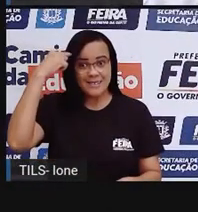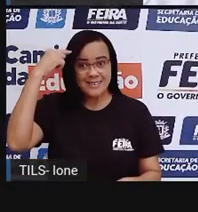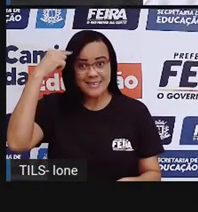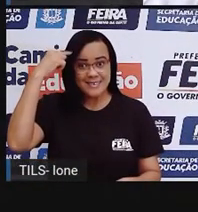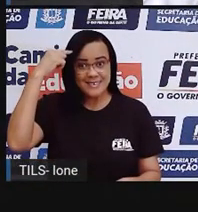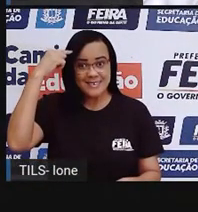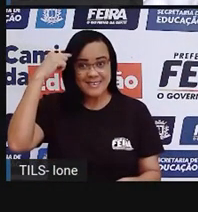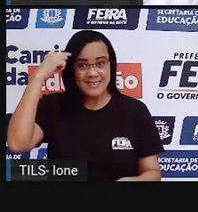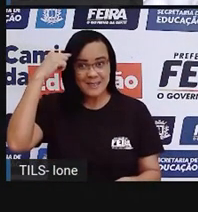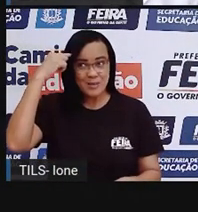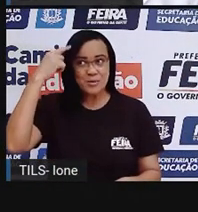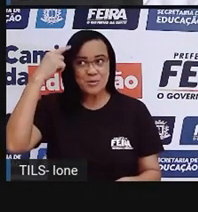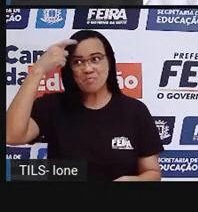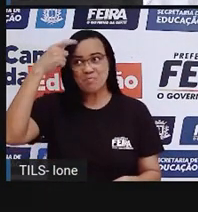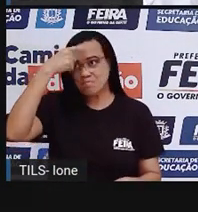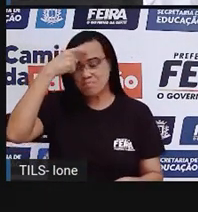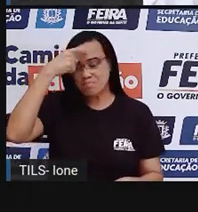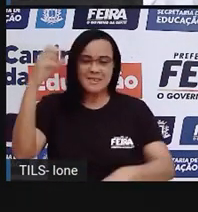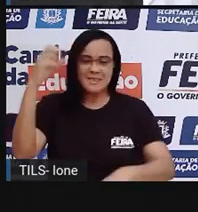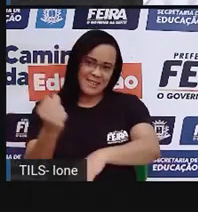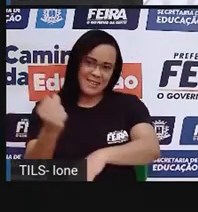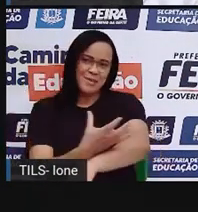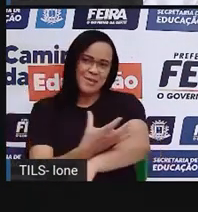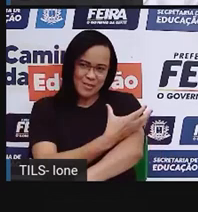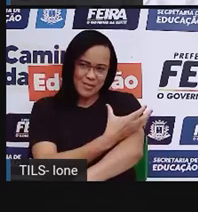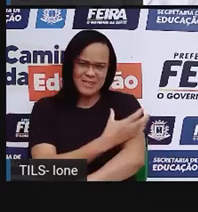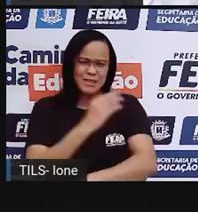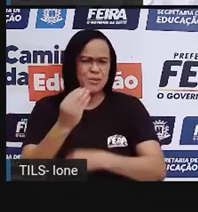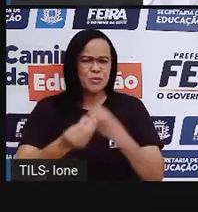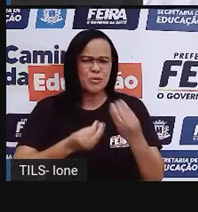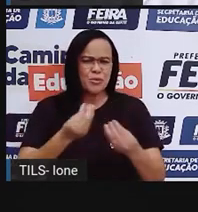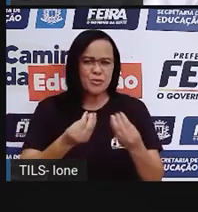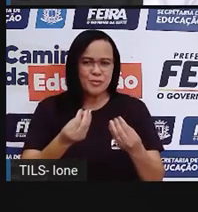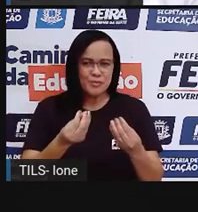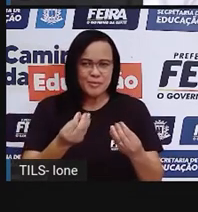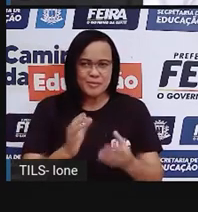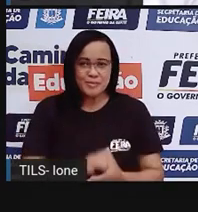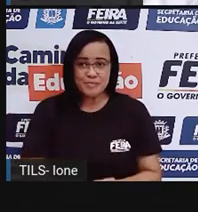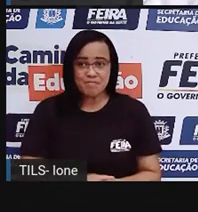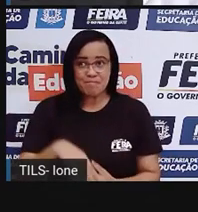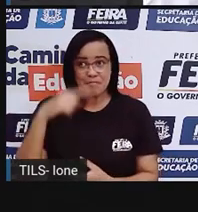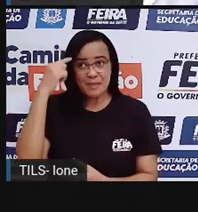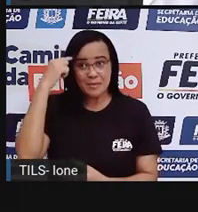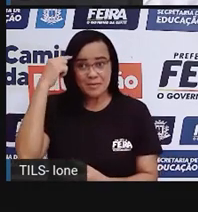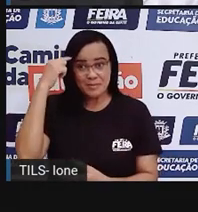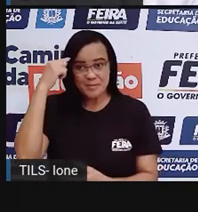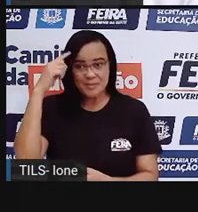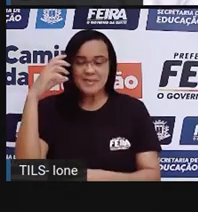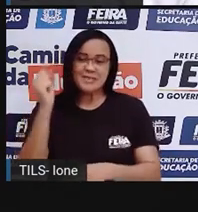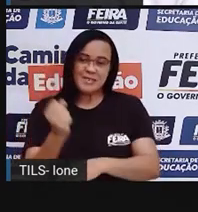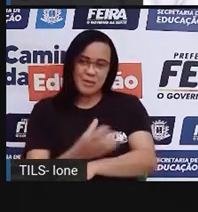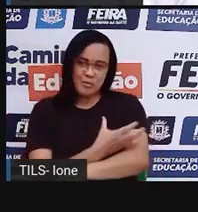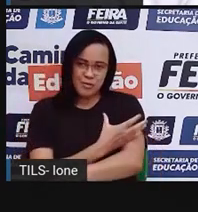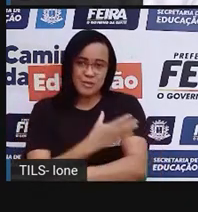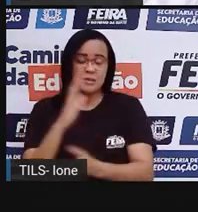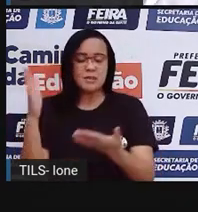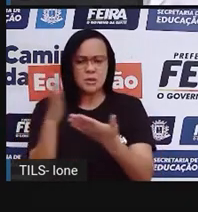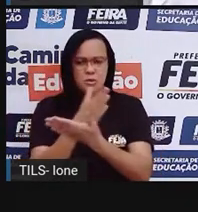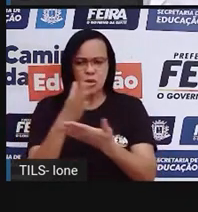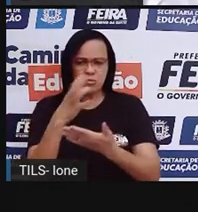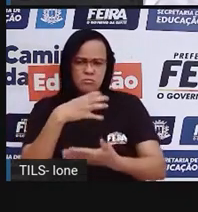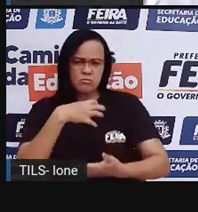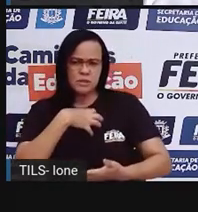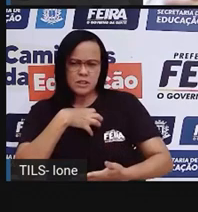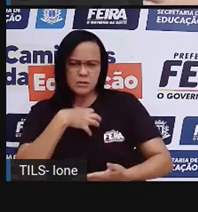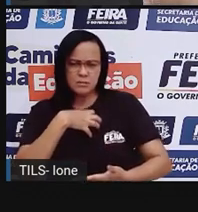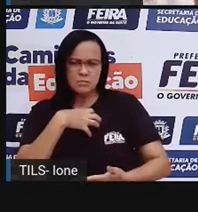né? Ô, Pró, como assim entre a razão e a emoção, né? Então a gente vai ver alguns sentimentos que estão aí,